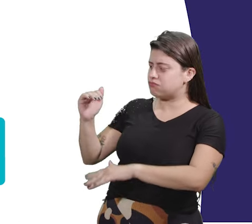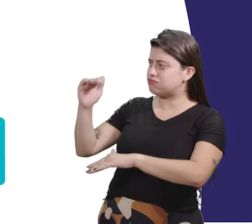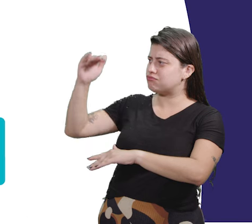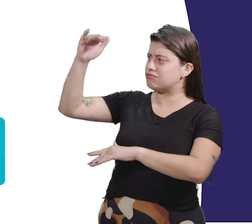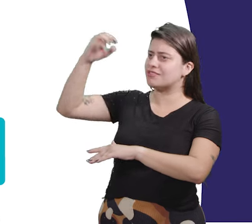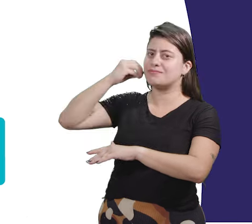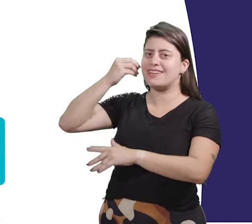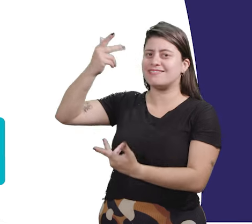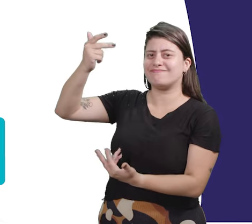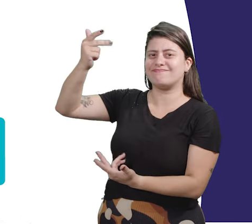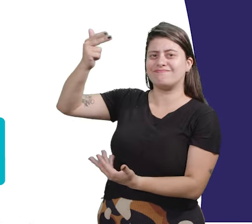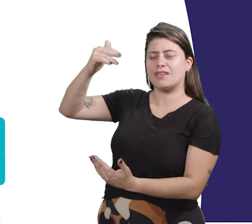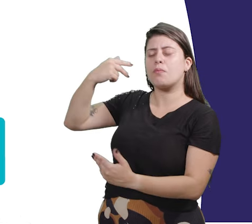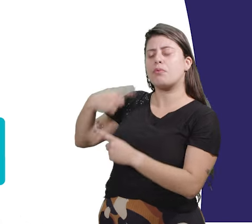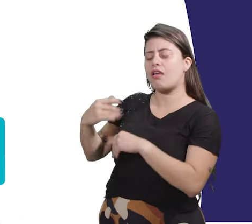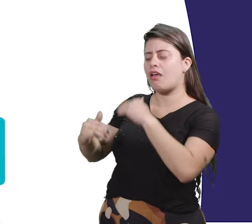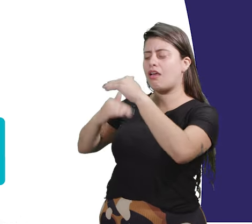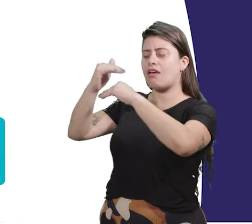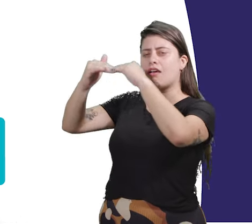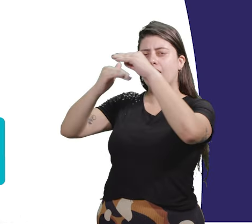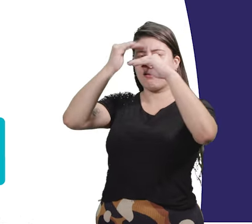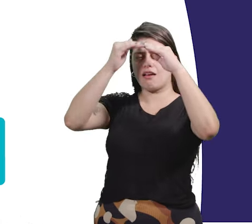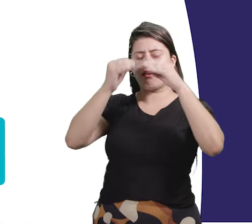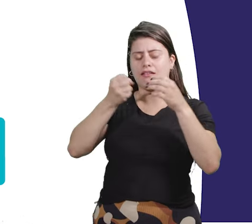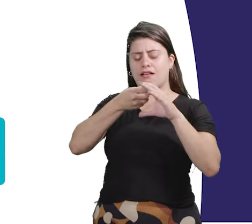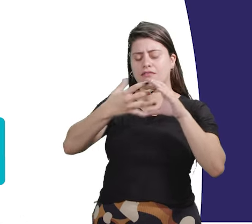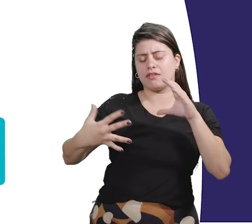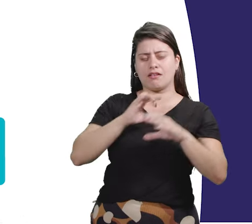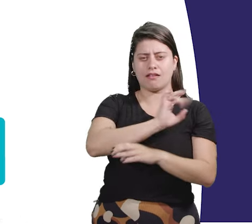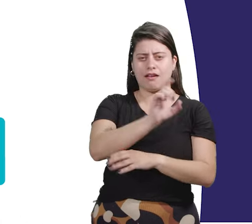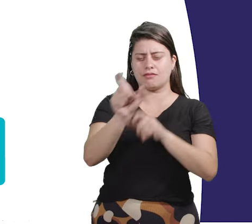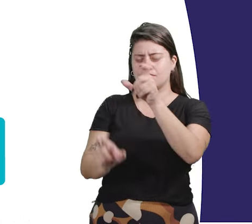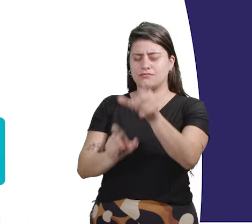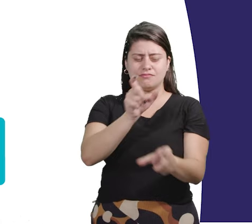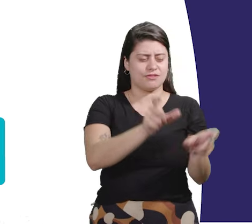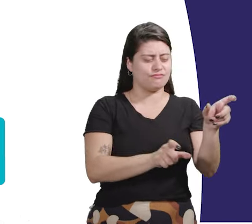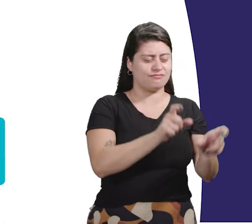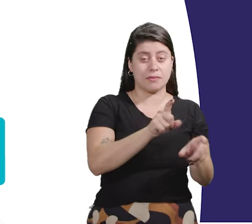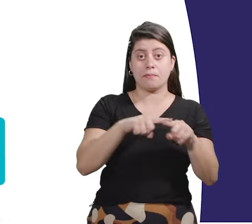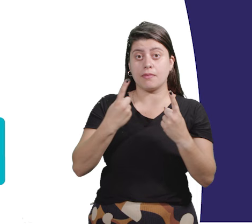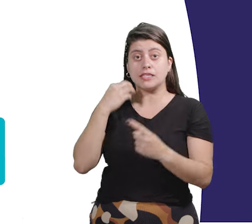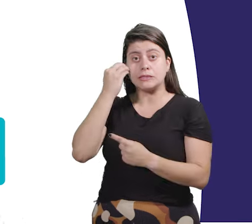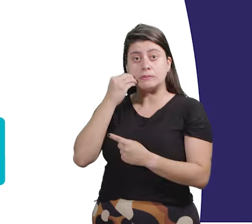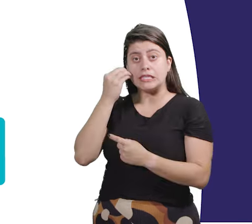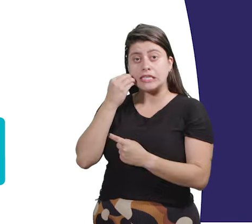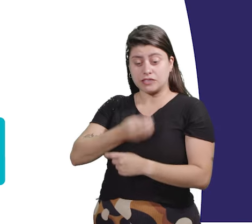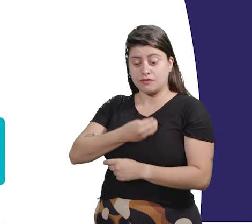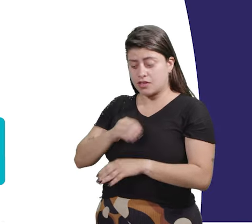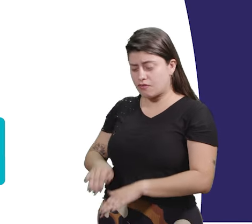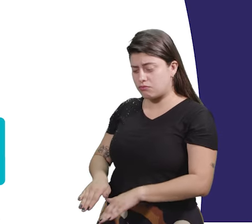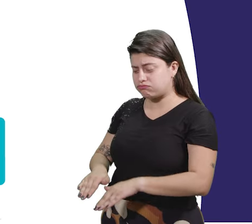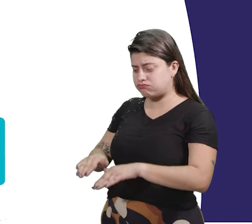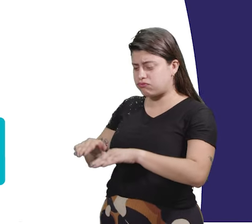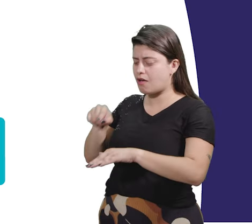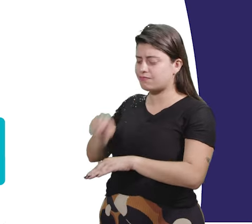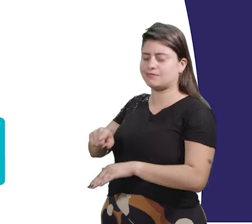um, mas as experiências que a gente vive nessa fase, elas são sim primordiais, tá? Então a gente deve ter muito cuidado com o que a